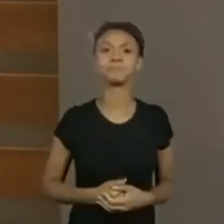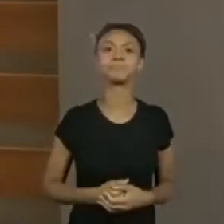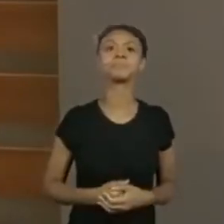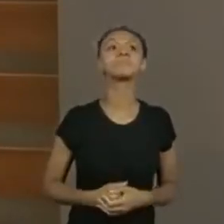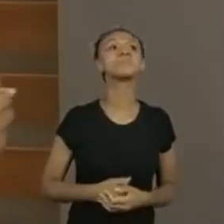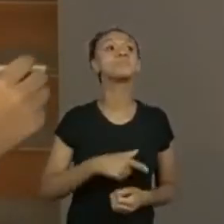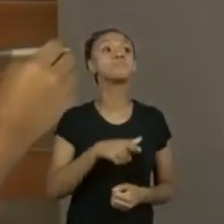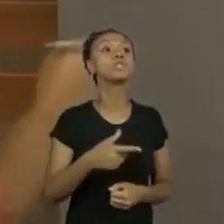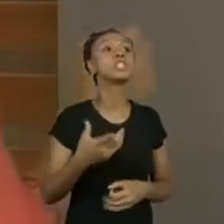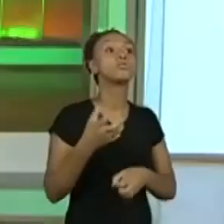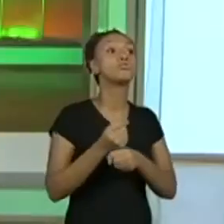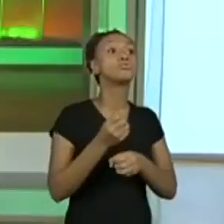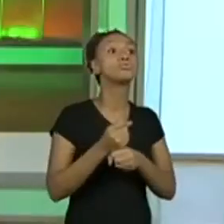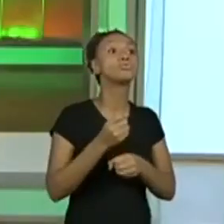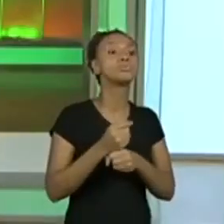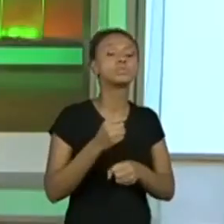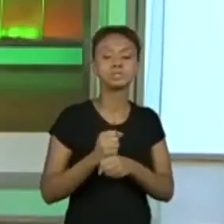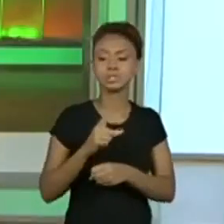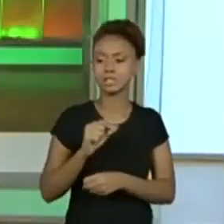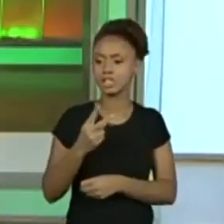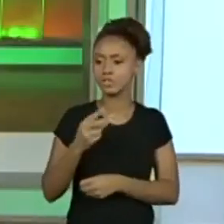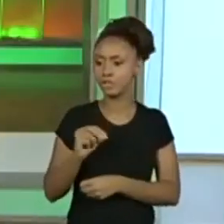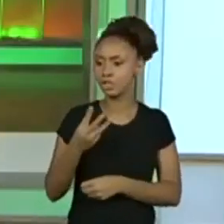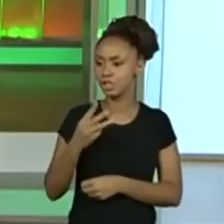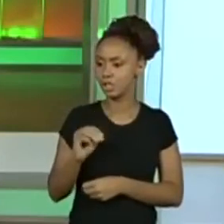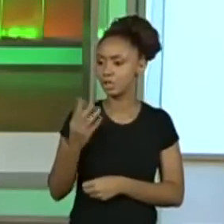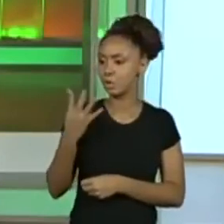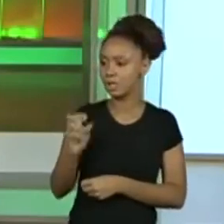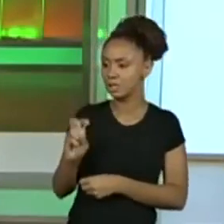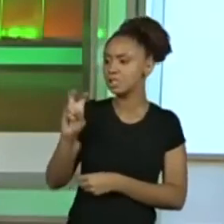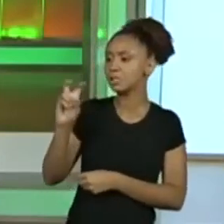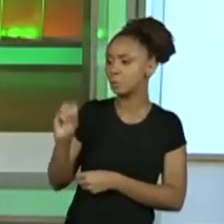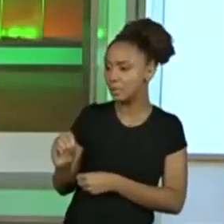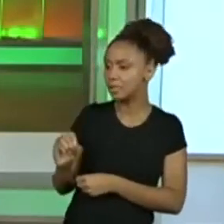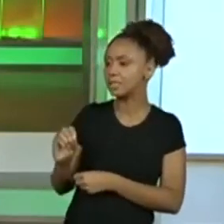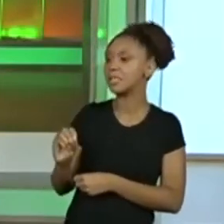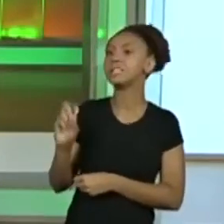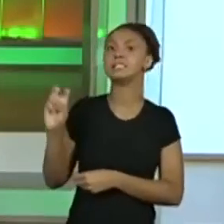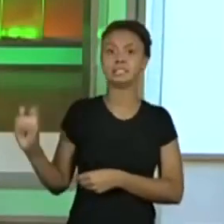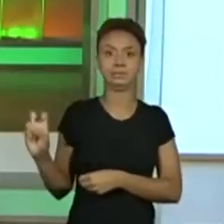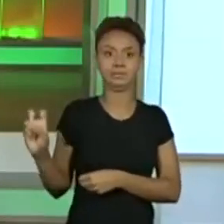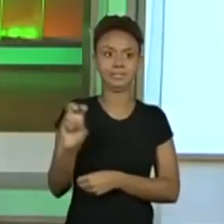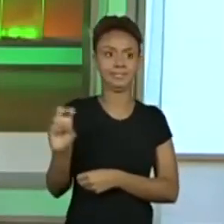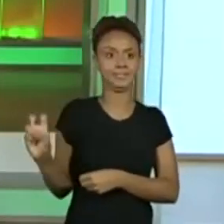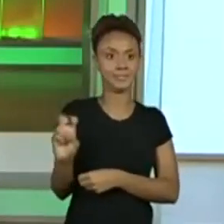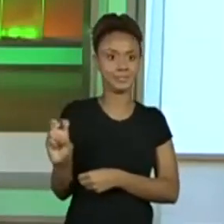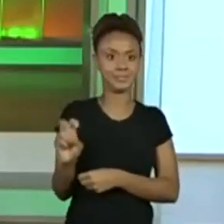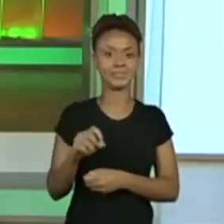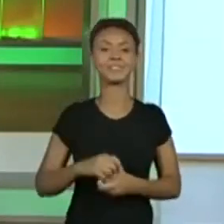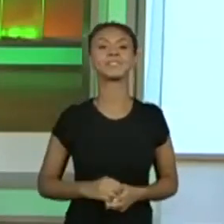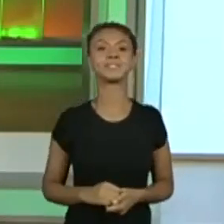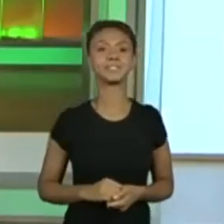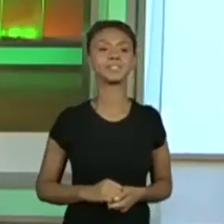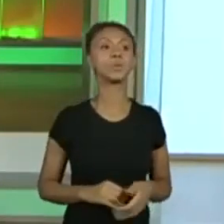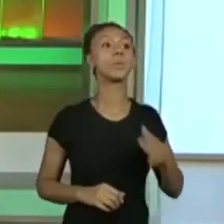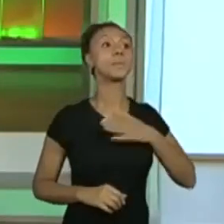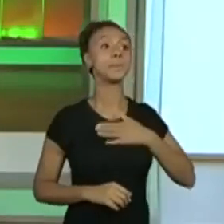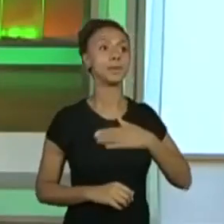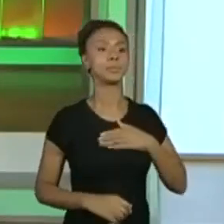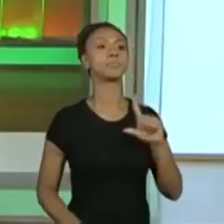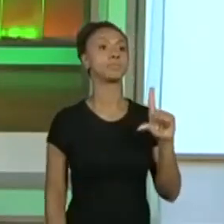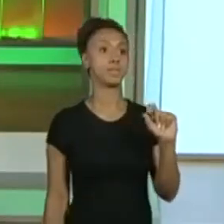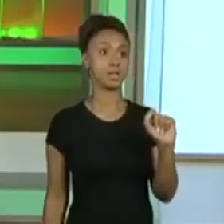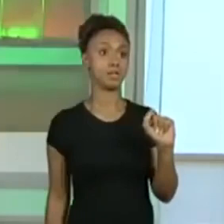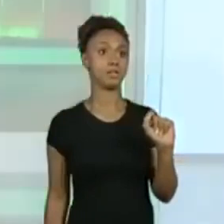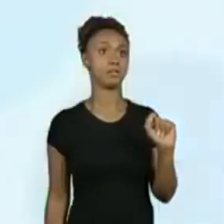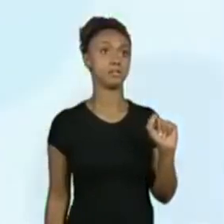seus pontos, professora Kelly. 10, 20, 30, 40, 50 e 5. 55? O meu foi